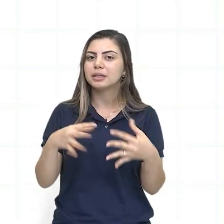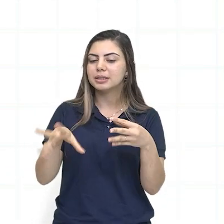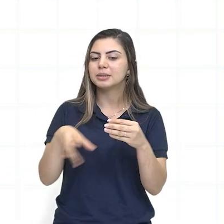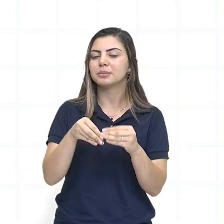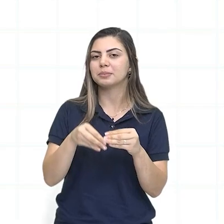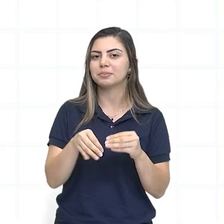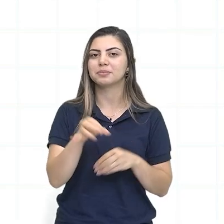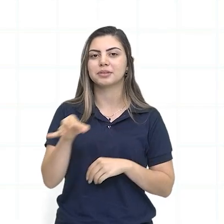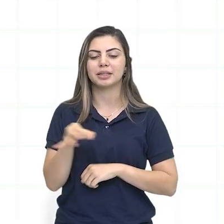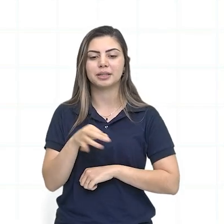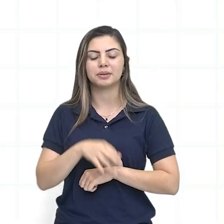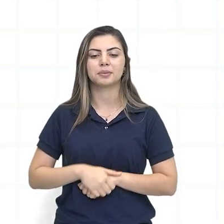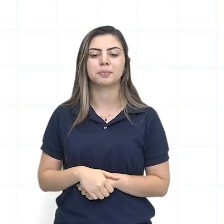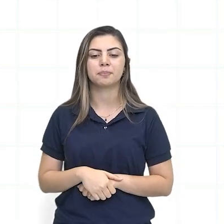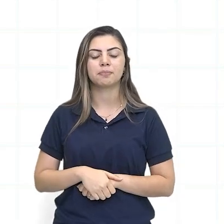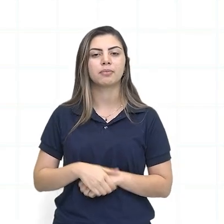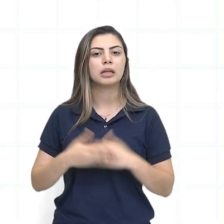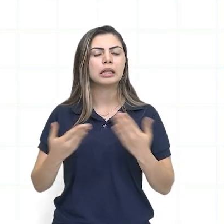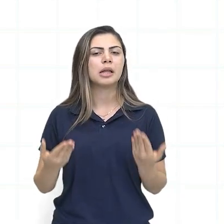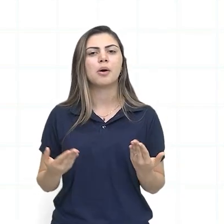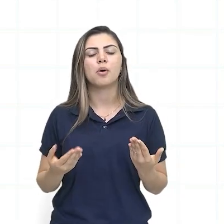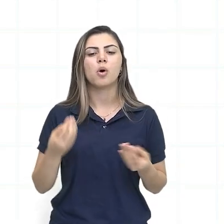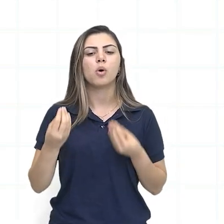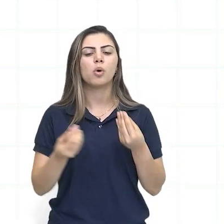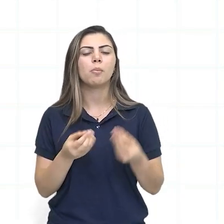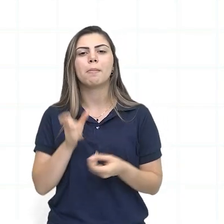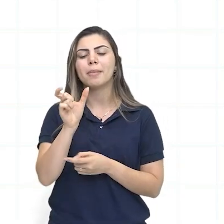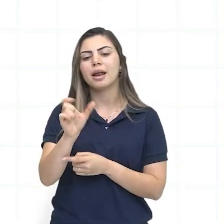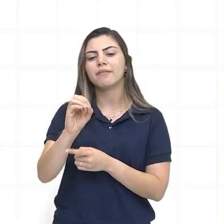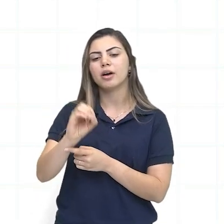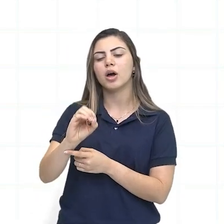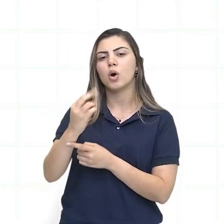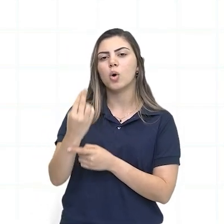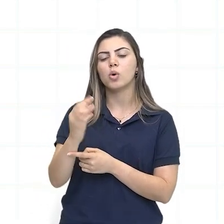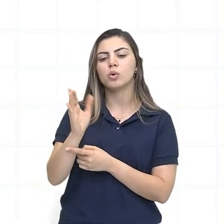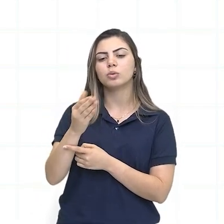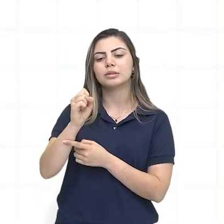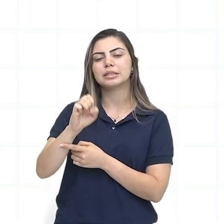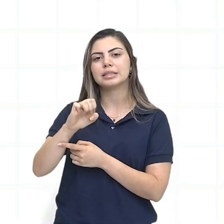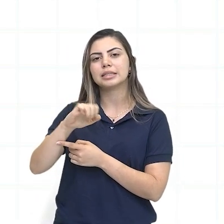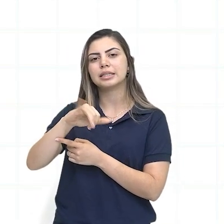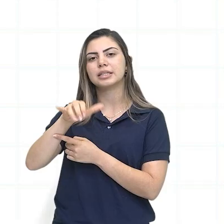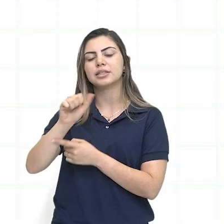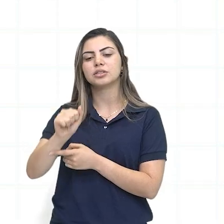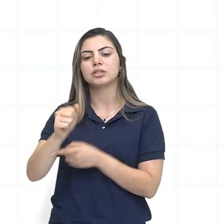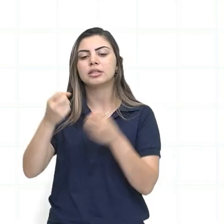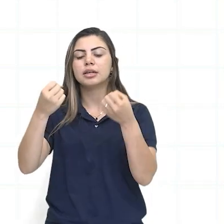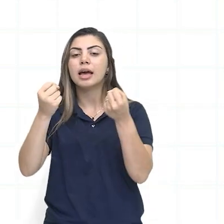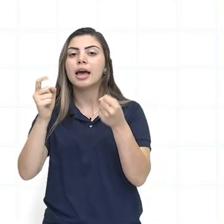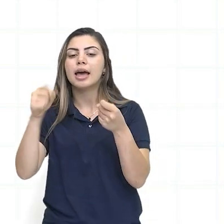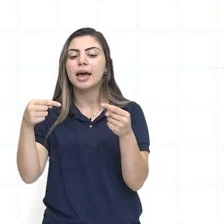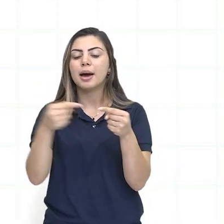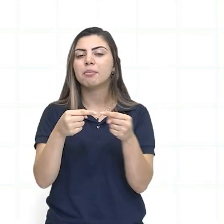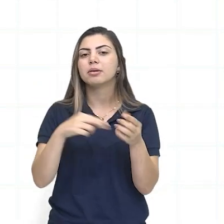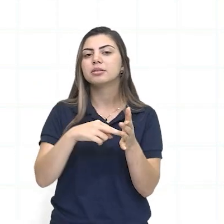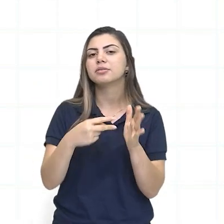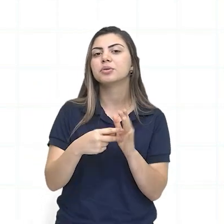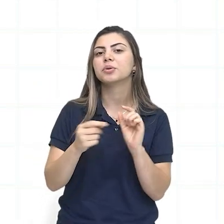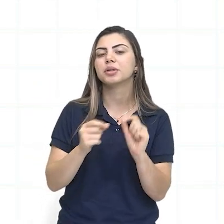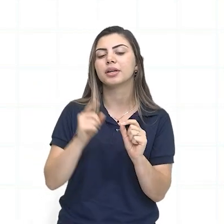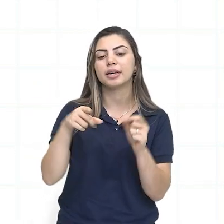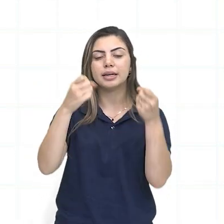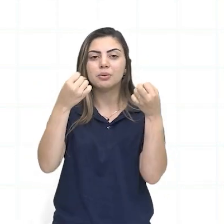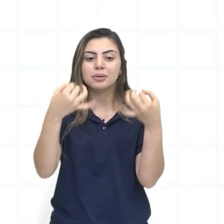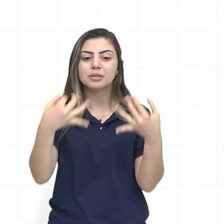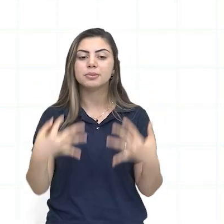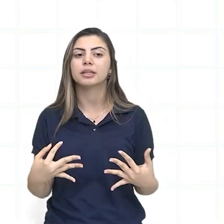vírgula. Então, qual é a ideia dessa expressão? Ou seja, ela traz o sentido de uma explicação. O Brasil é um país